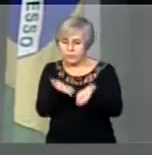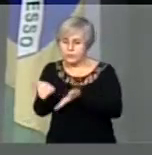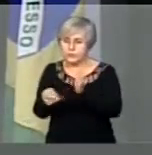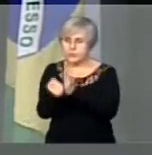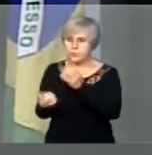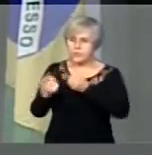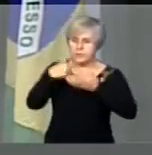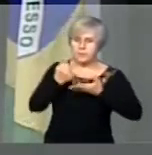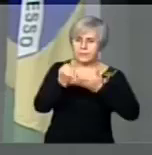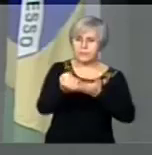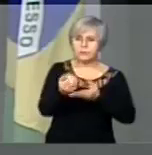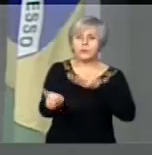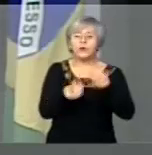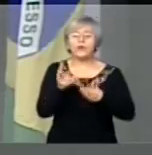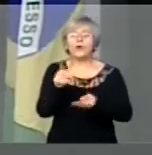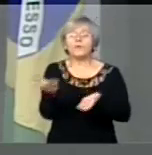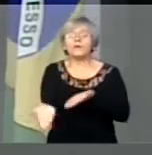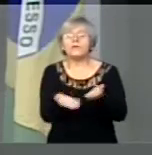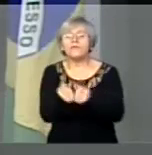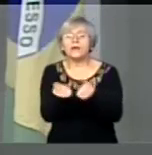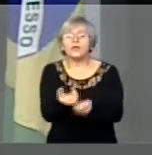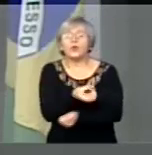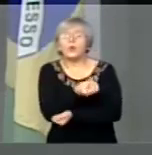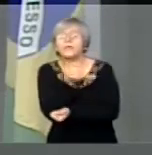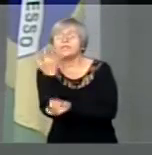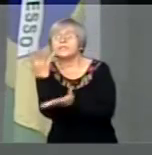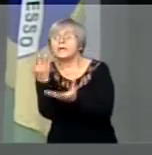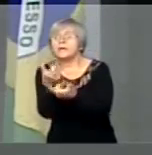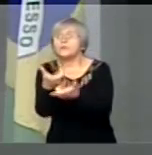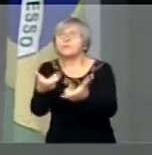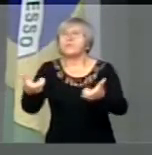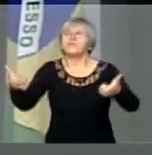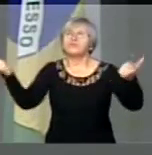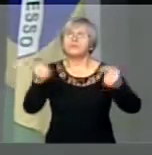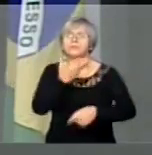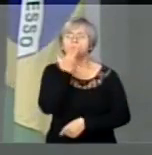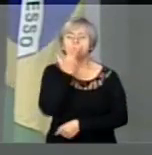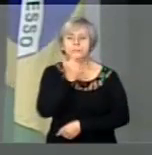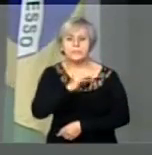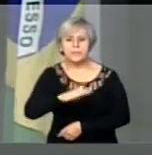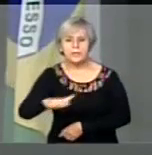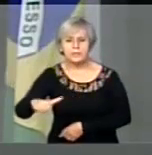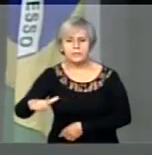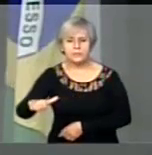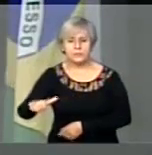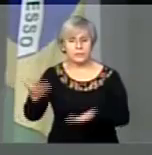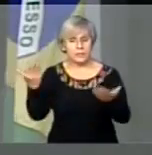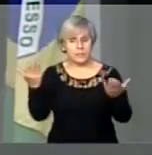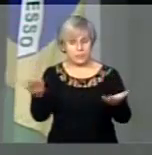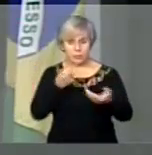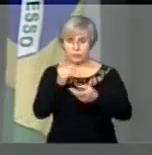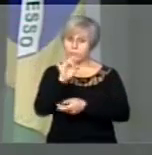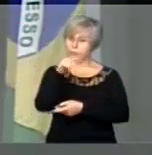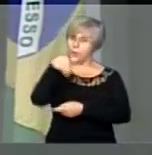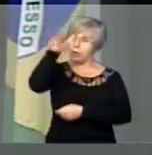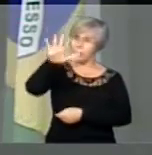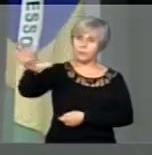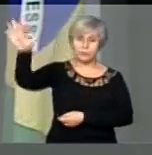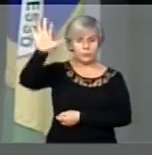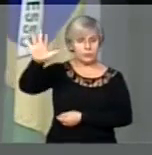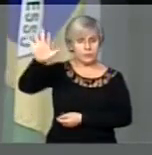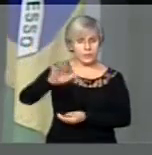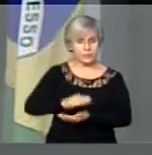vamos atender esta quantidade enorme de crianças? E isso eu estou falando lá do Nordeste, porque